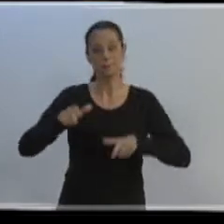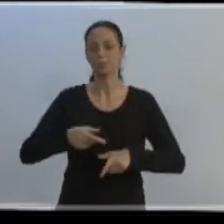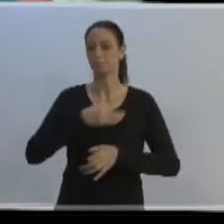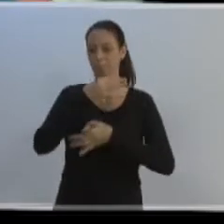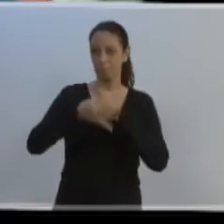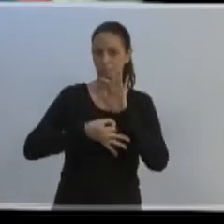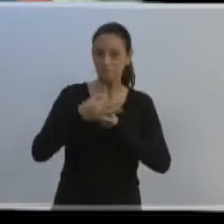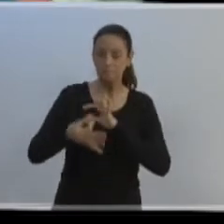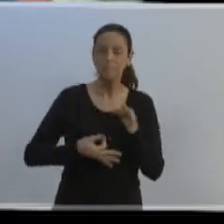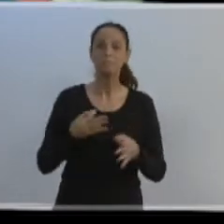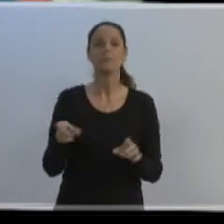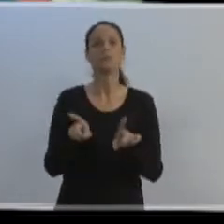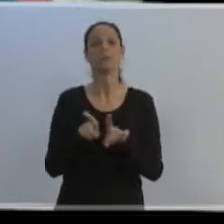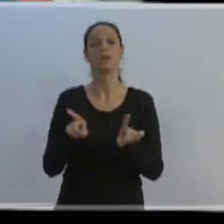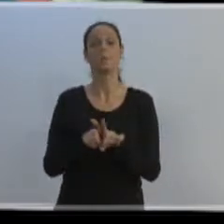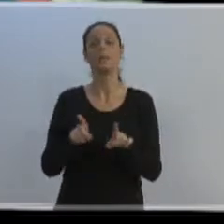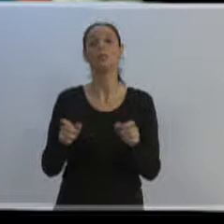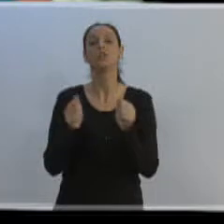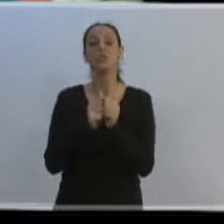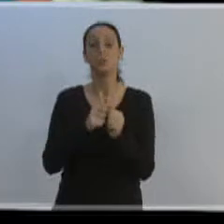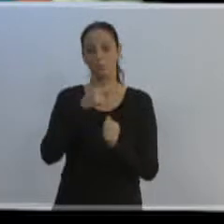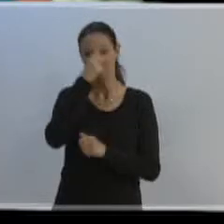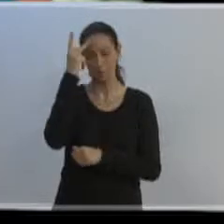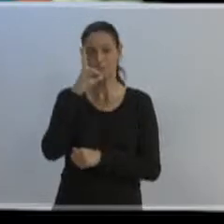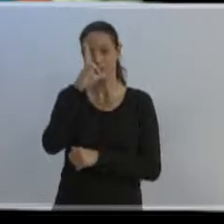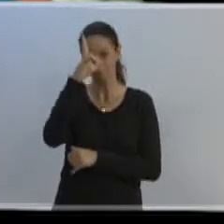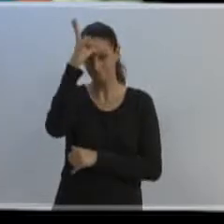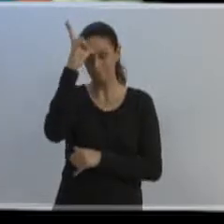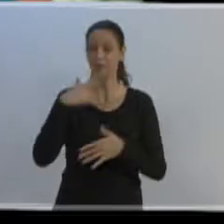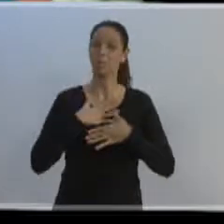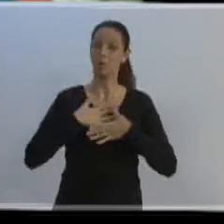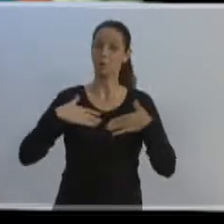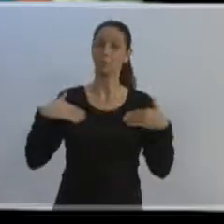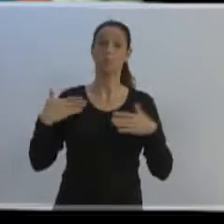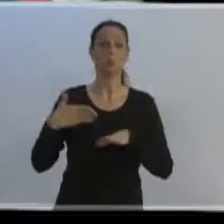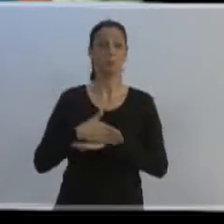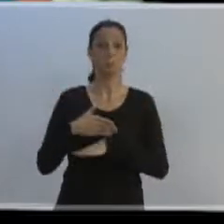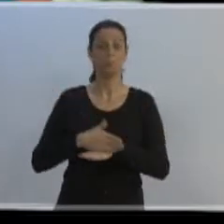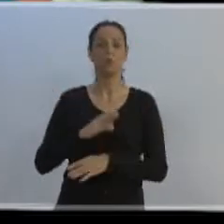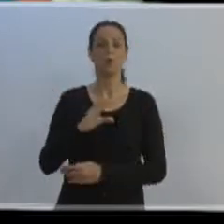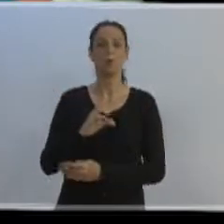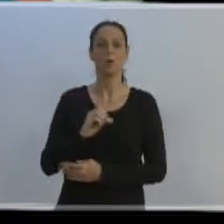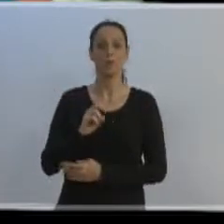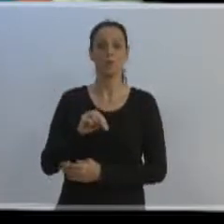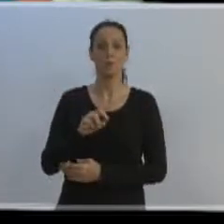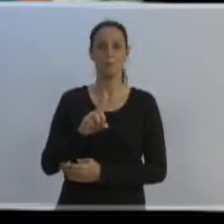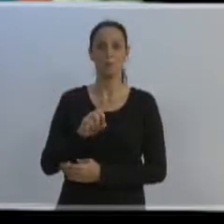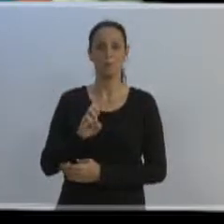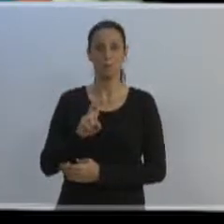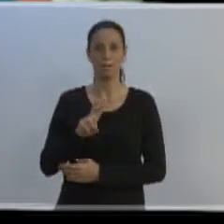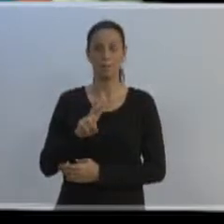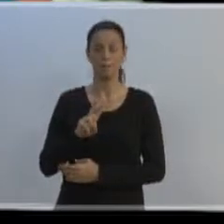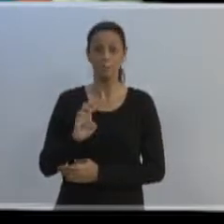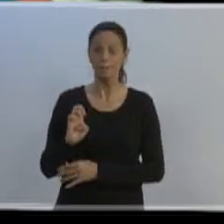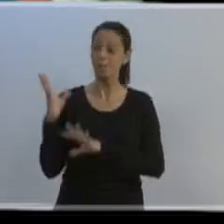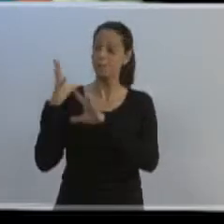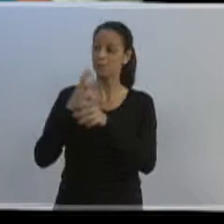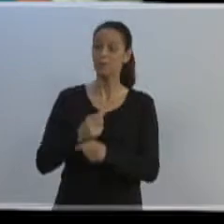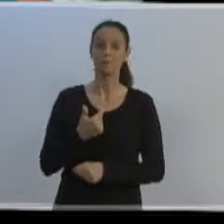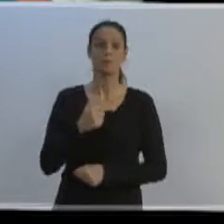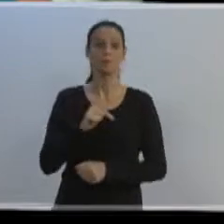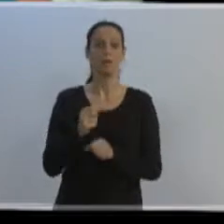a intendência da vila itoupava eu tenho orgulho de participar do com deve porque há 17 anos e trouxe esse